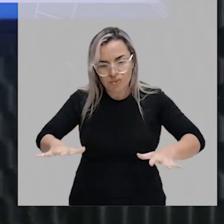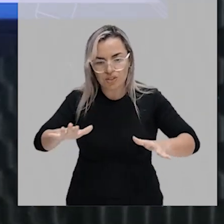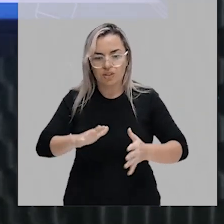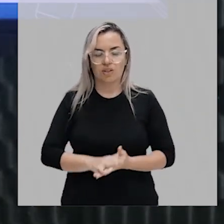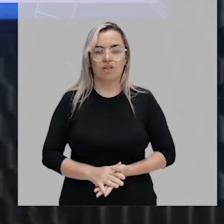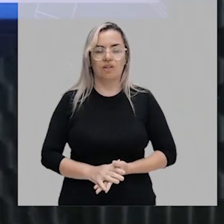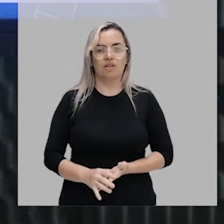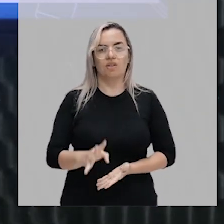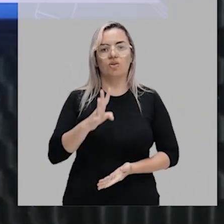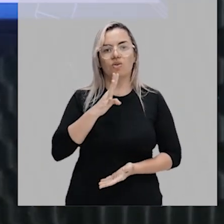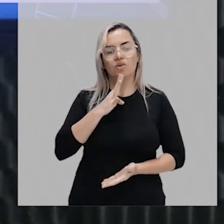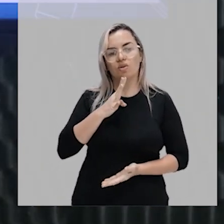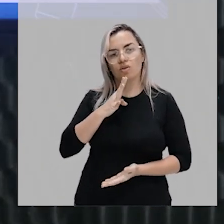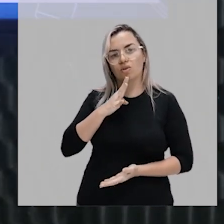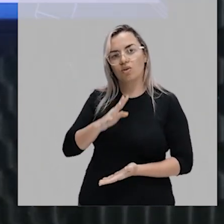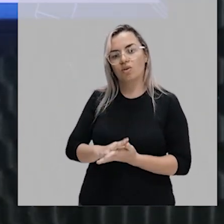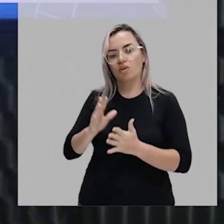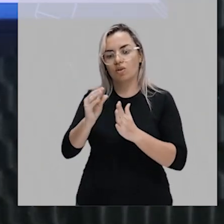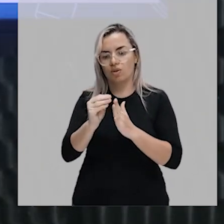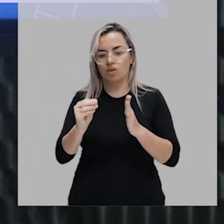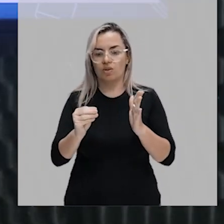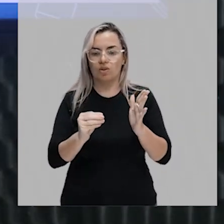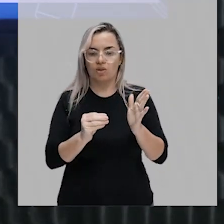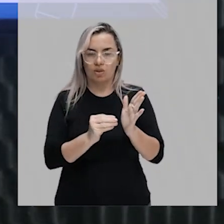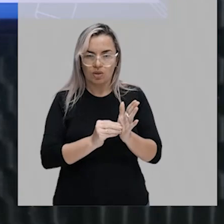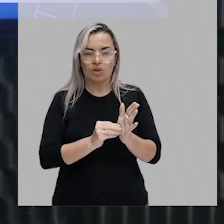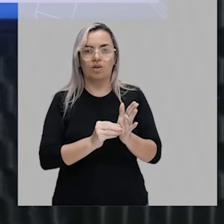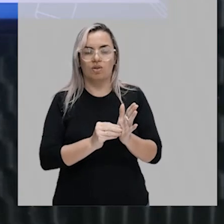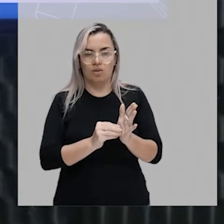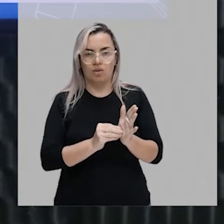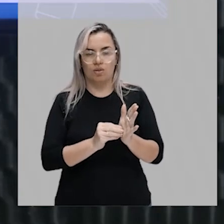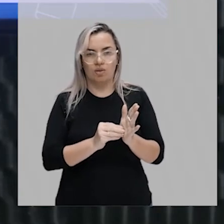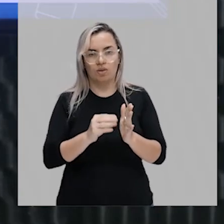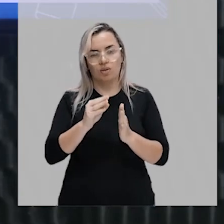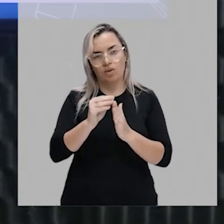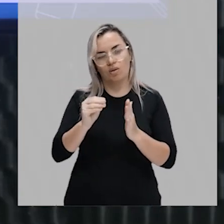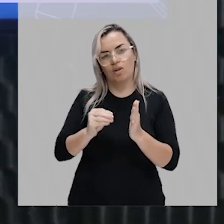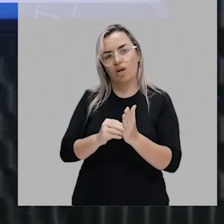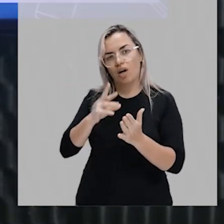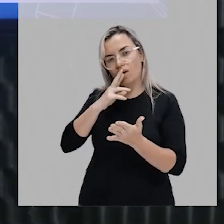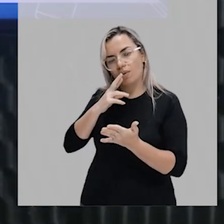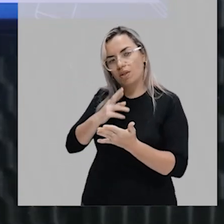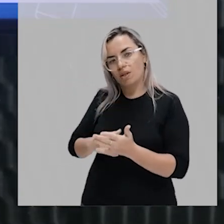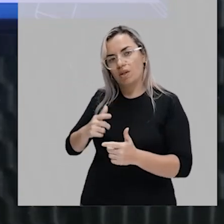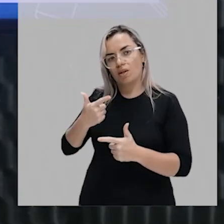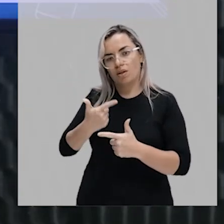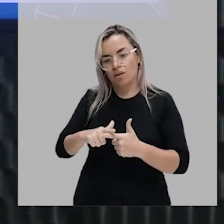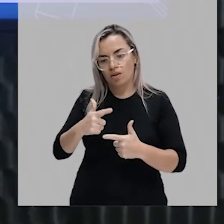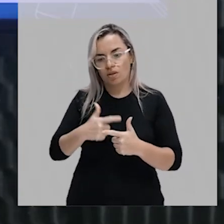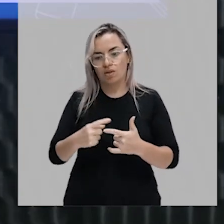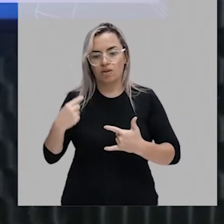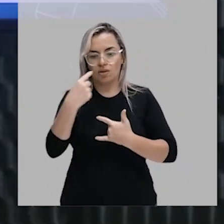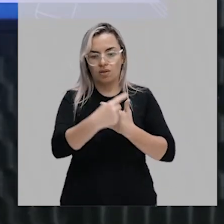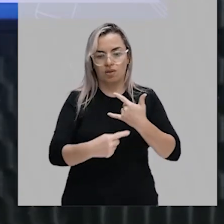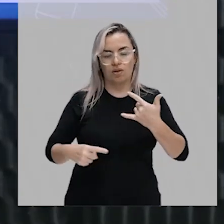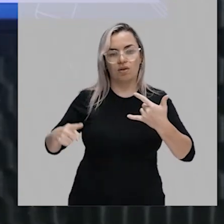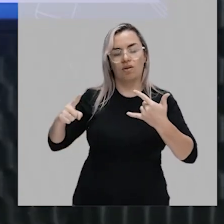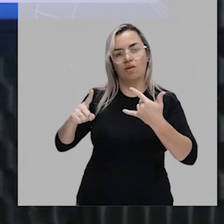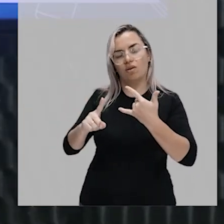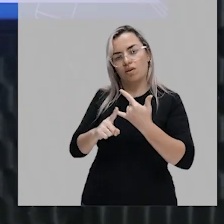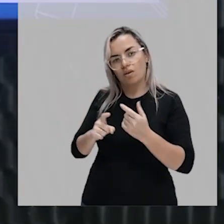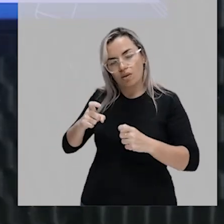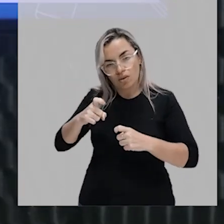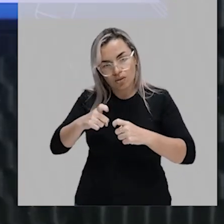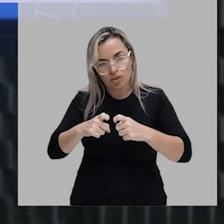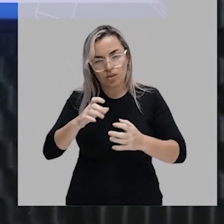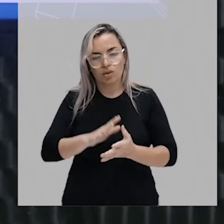e muito a resolver problemas reprodutivos. Inclusive, pessoas que também está numa fase já, uma